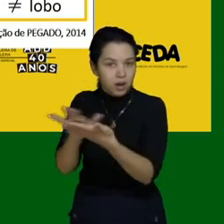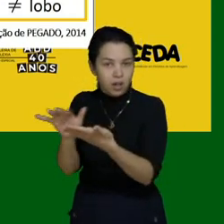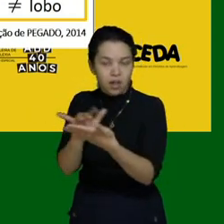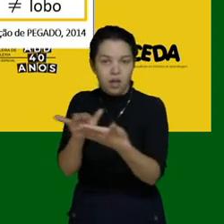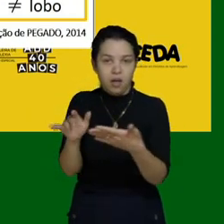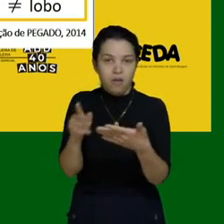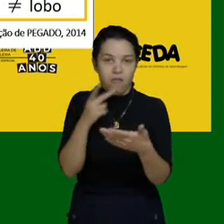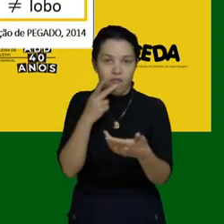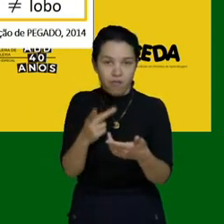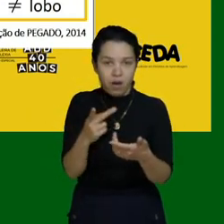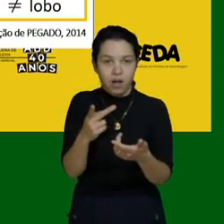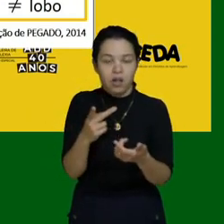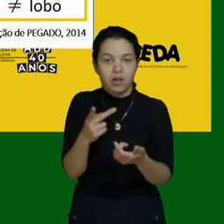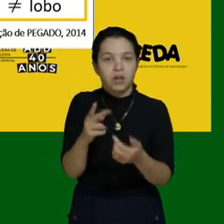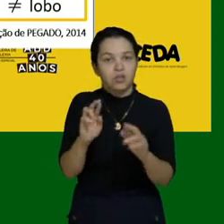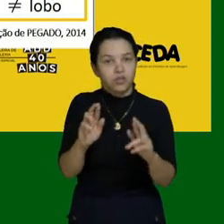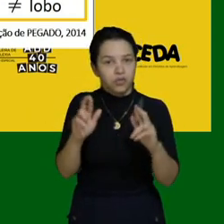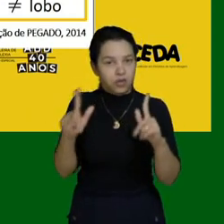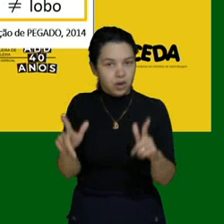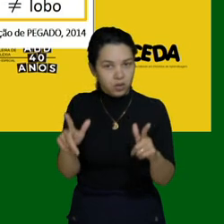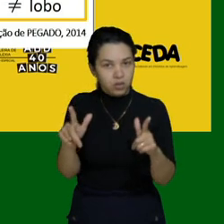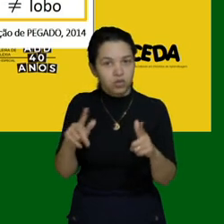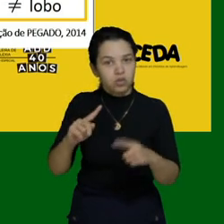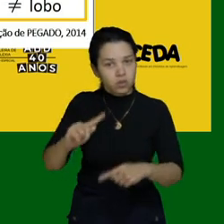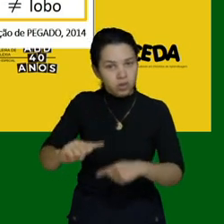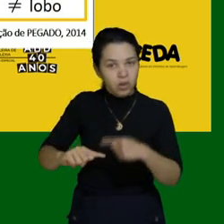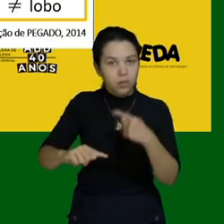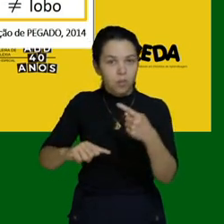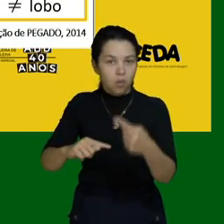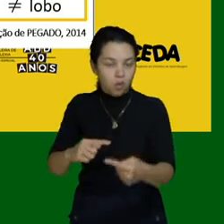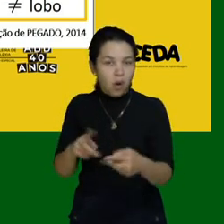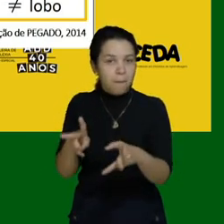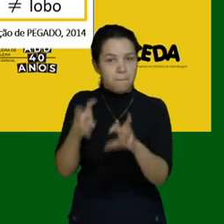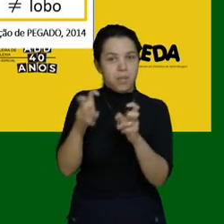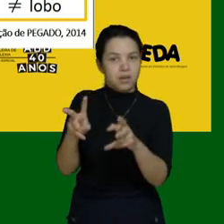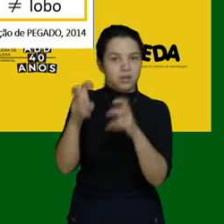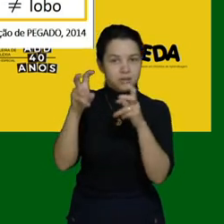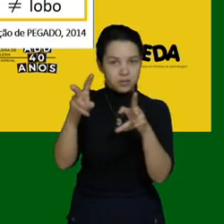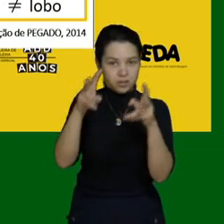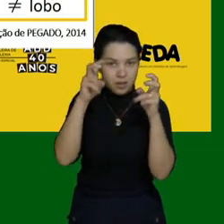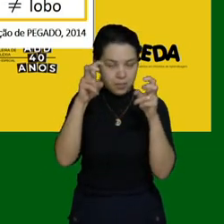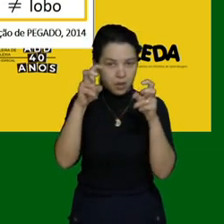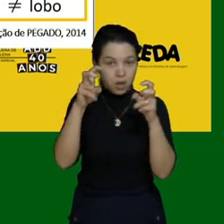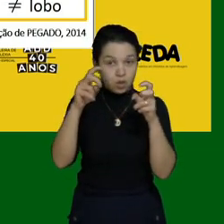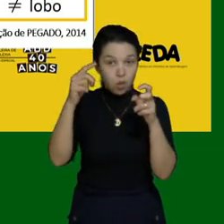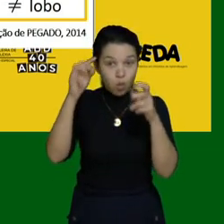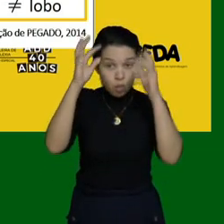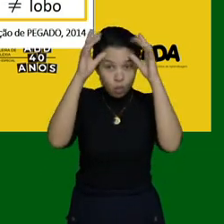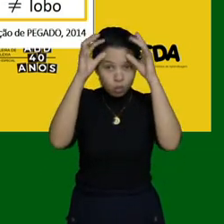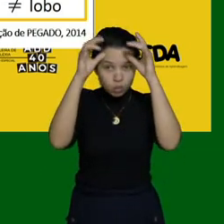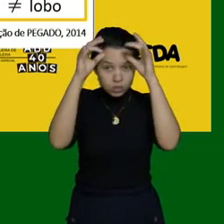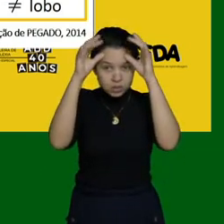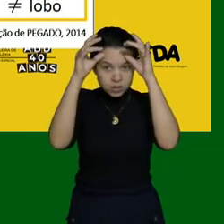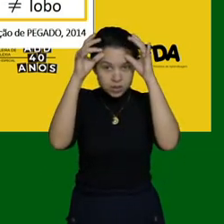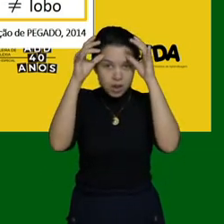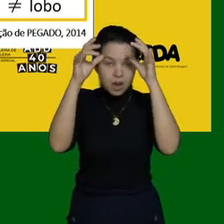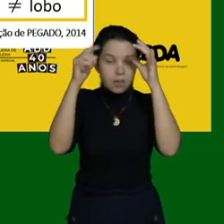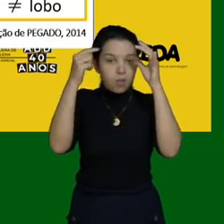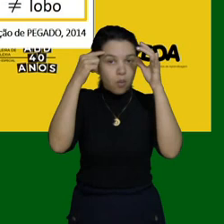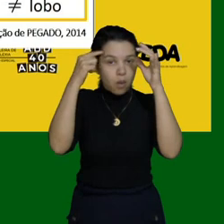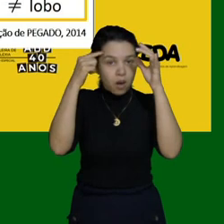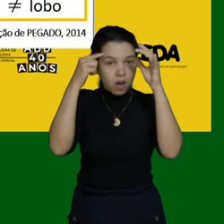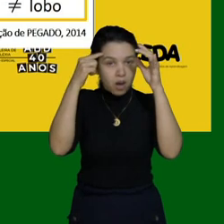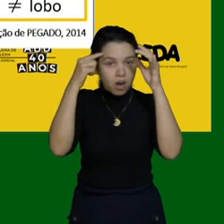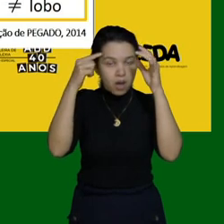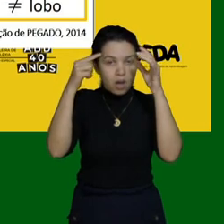de lobo né e depois ele já consegue perceber então tudo que o cérebro faz né